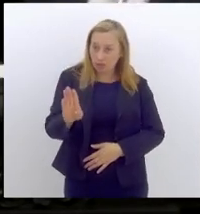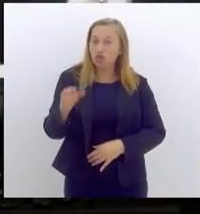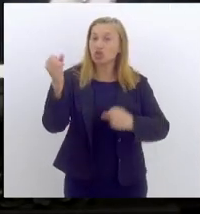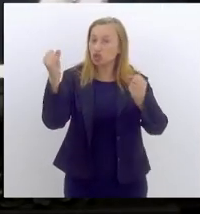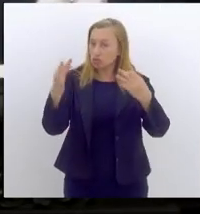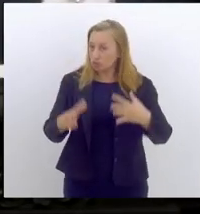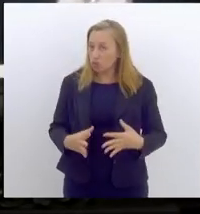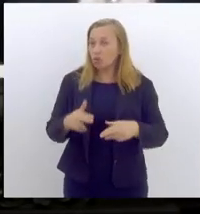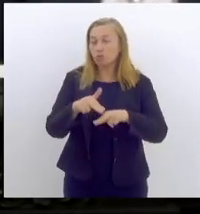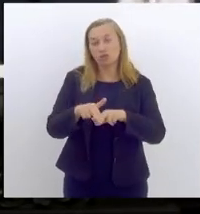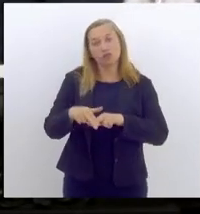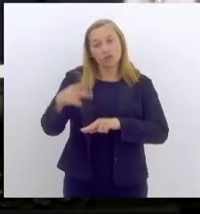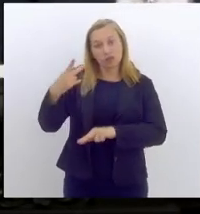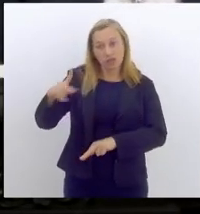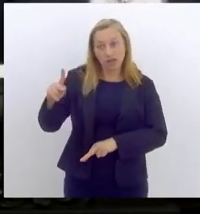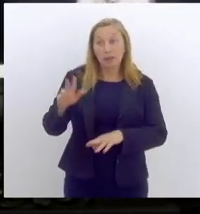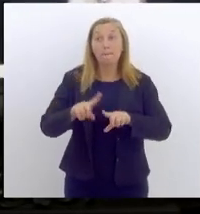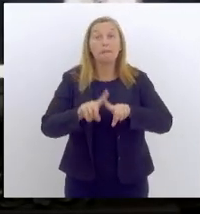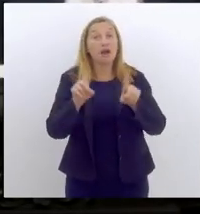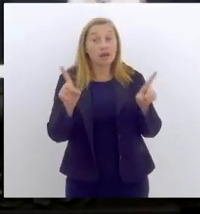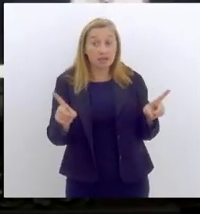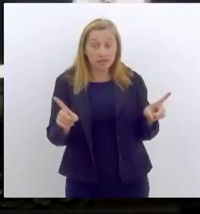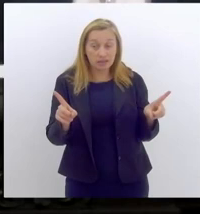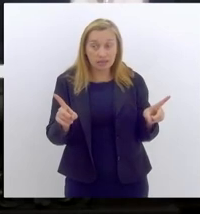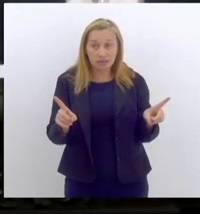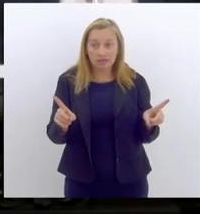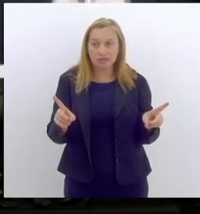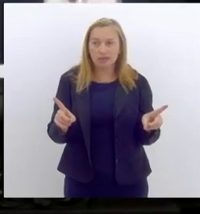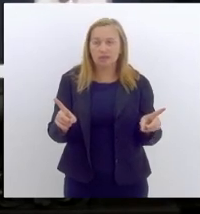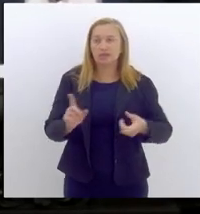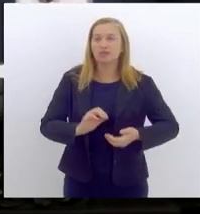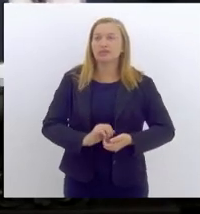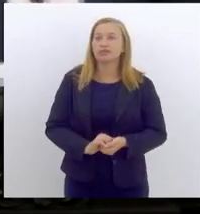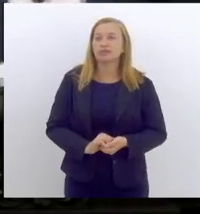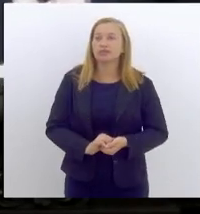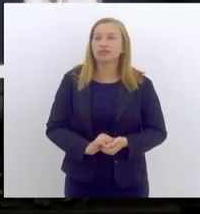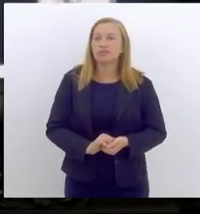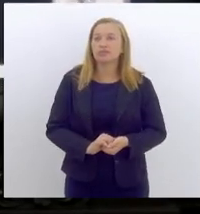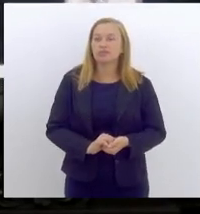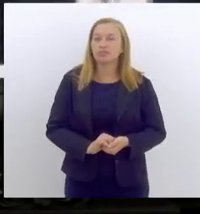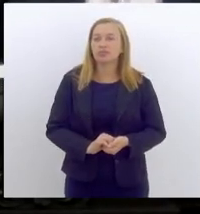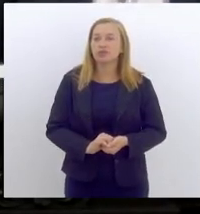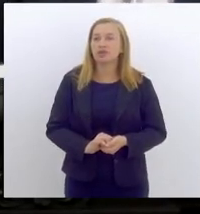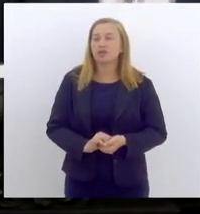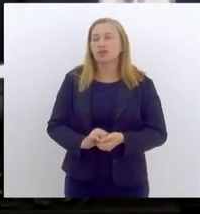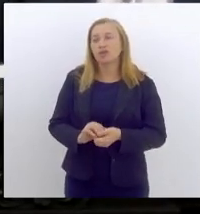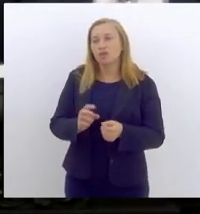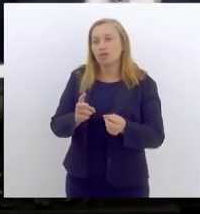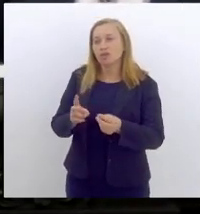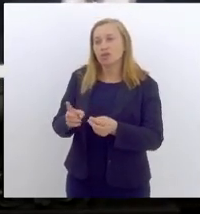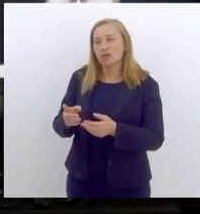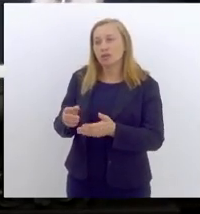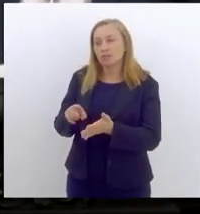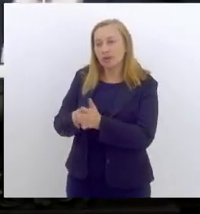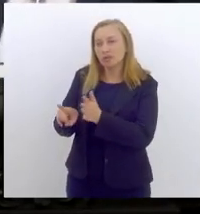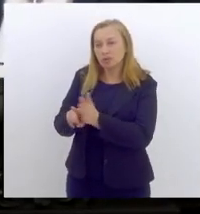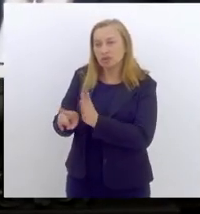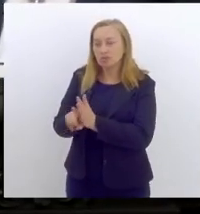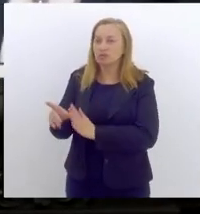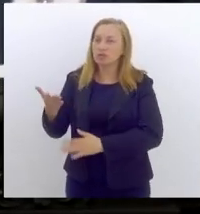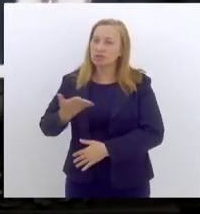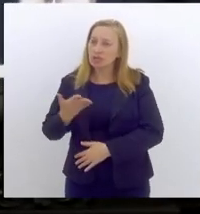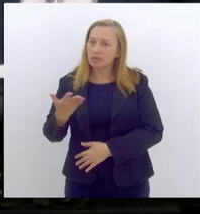suas razões, mas consultando meus companheiros do campo